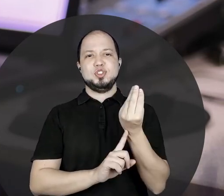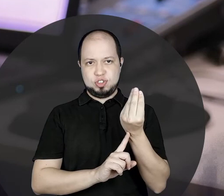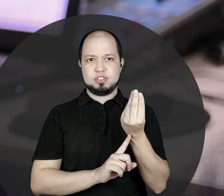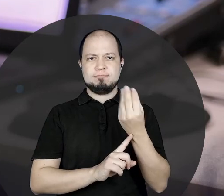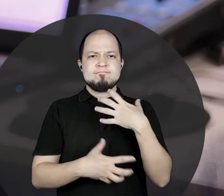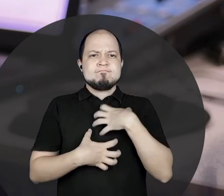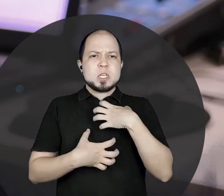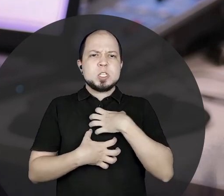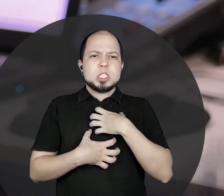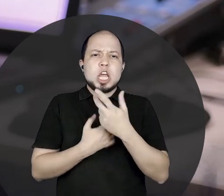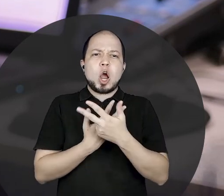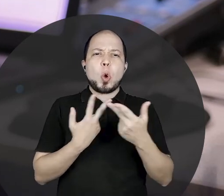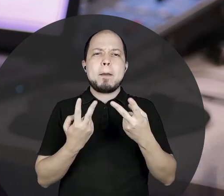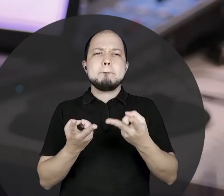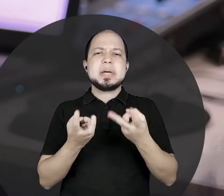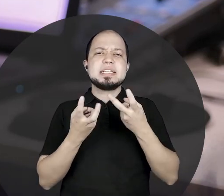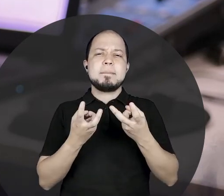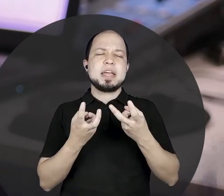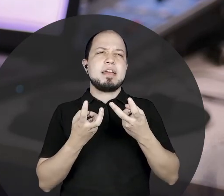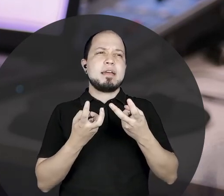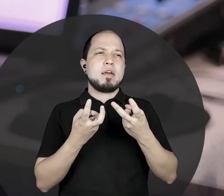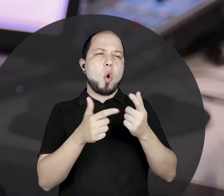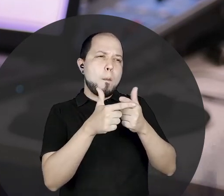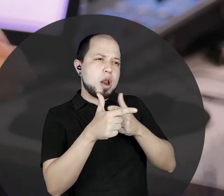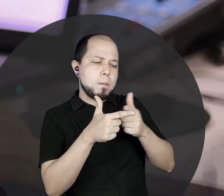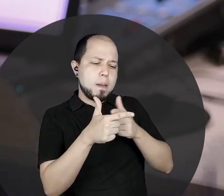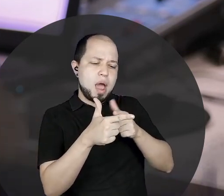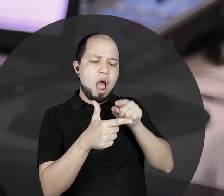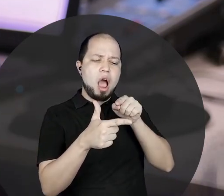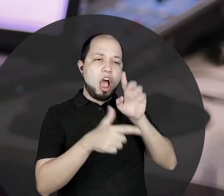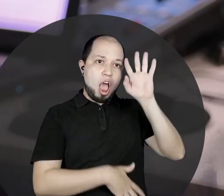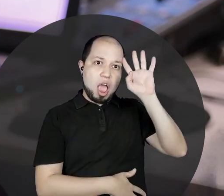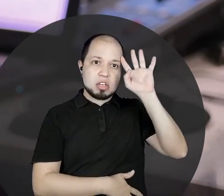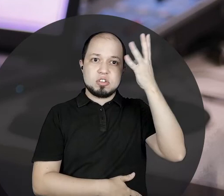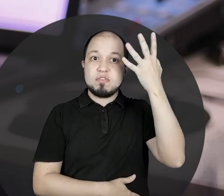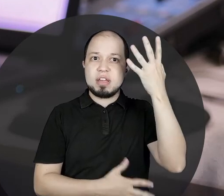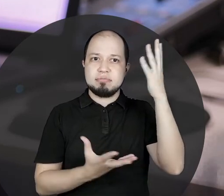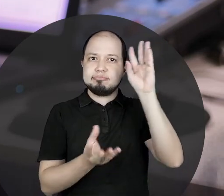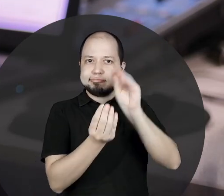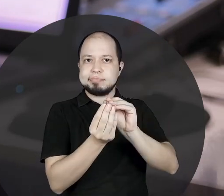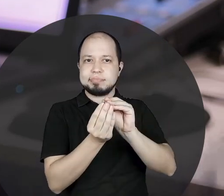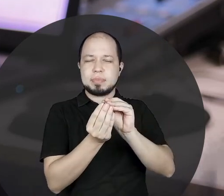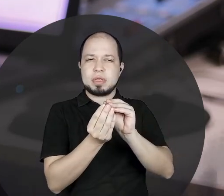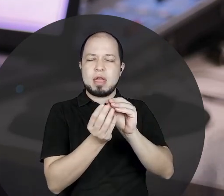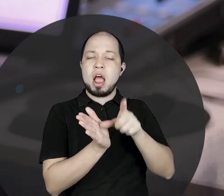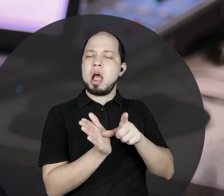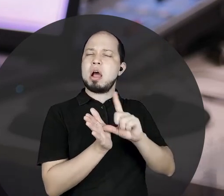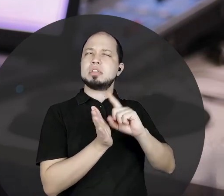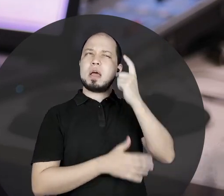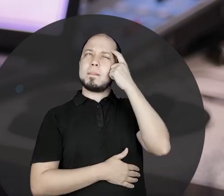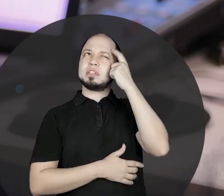Sobre mais do viés do feeling da coisa. Você pegar um problema e resolver, né? Transformar isso em solução. Na verdade, você